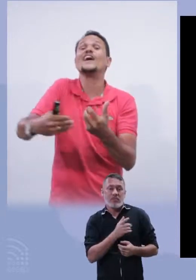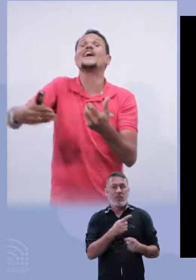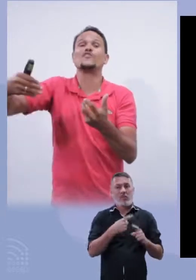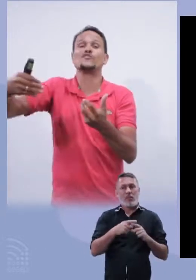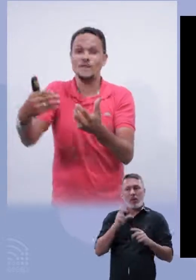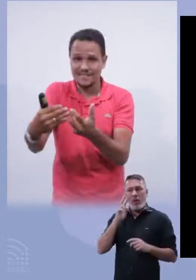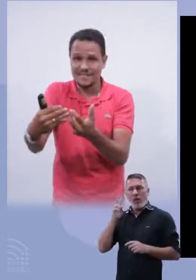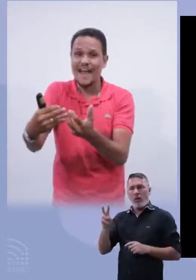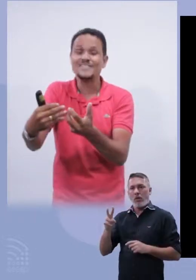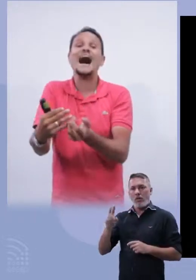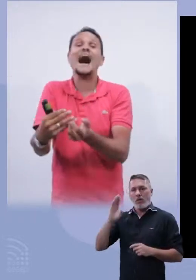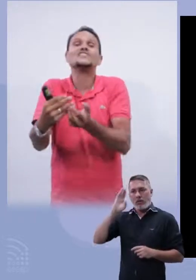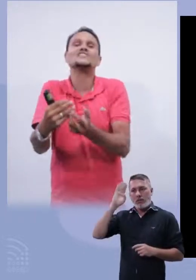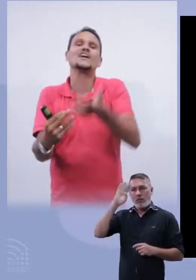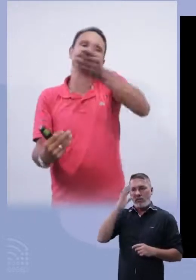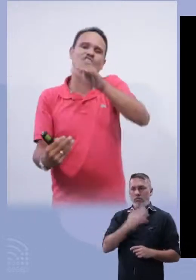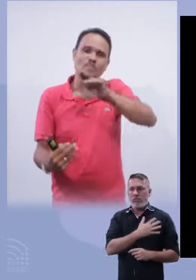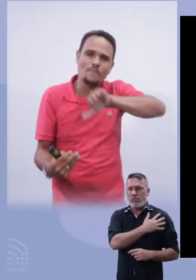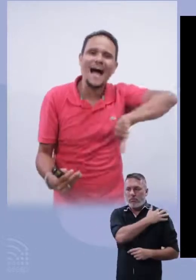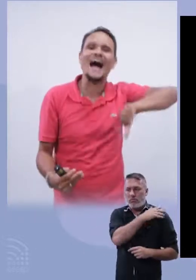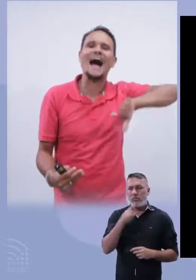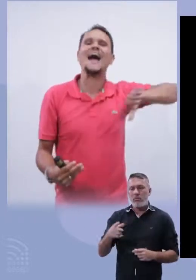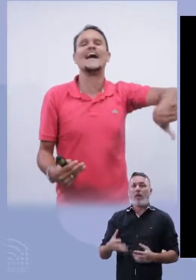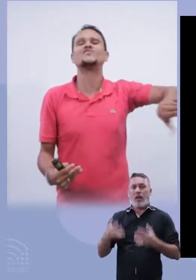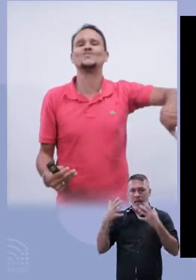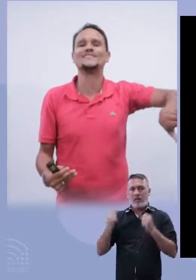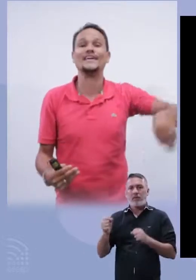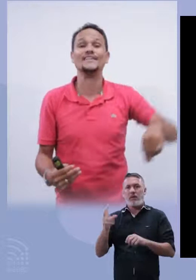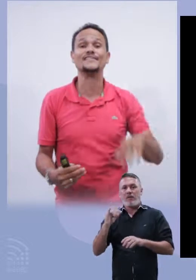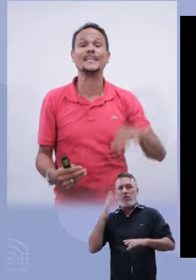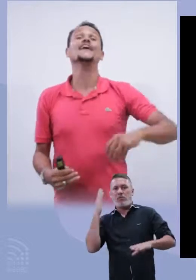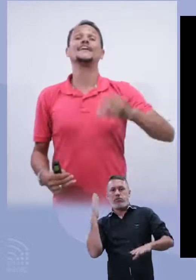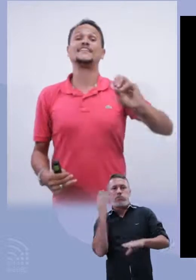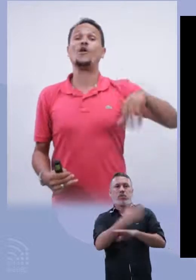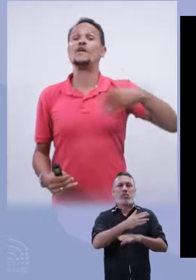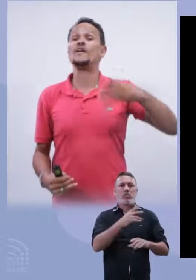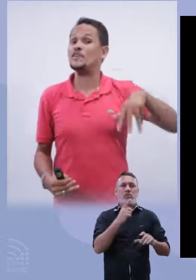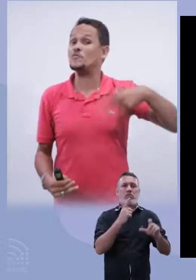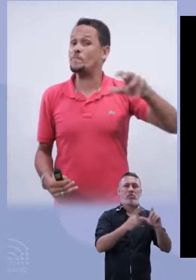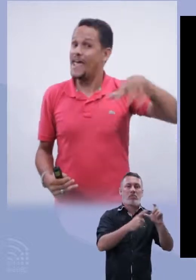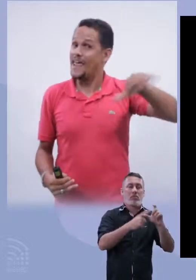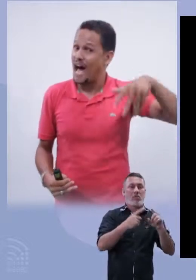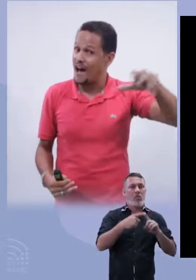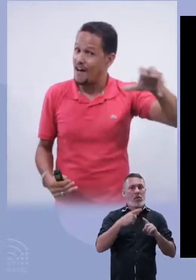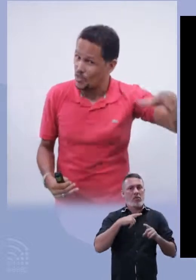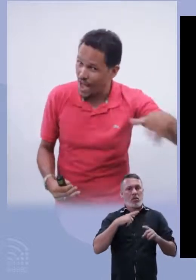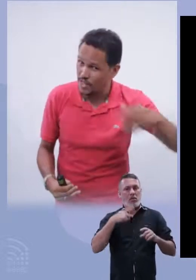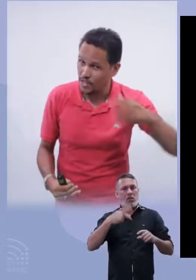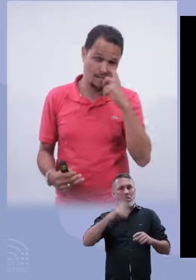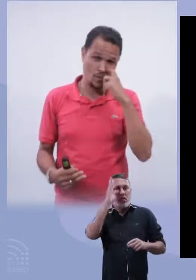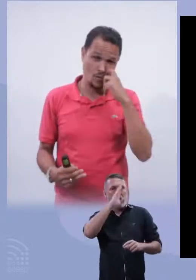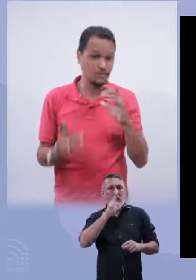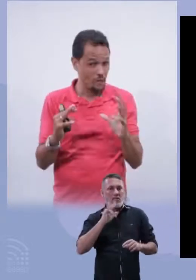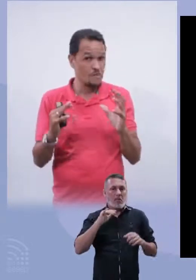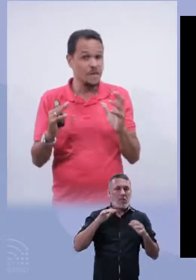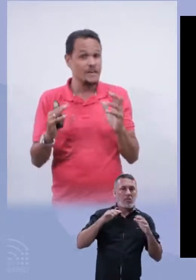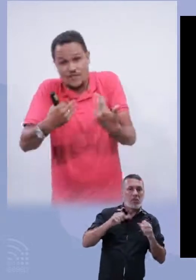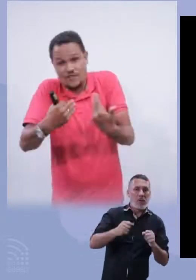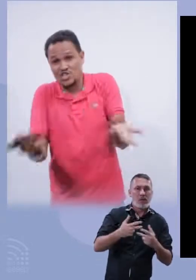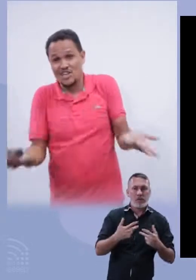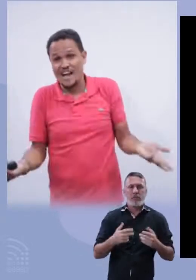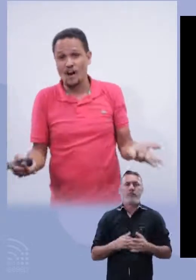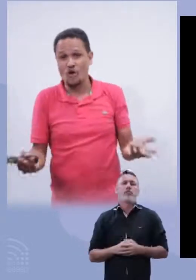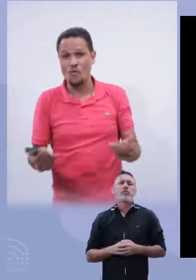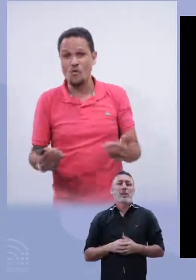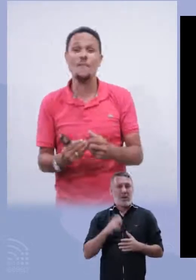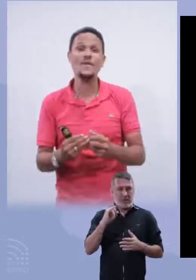vai enxergar nos militares a chance de barrar a ideia socialista que, teoricamente, pairava no ar do Brasil. Então, se